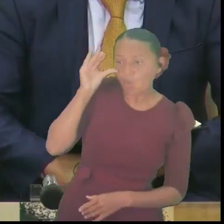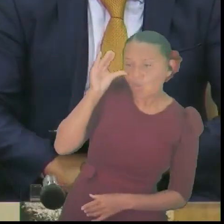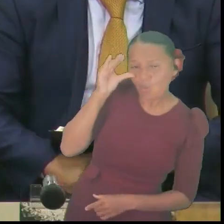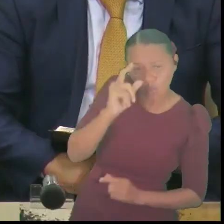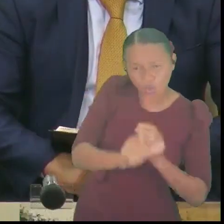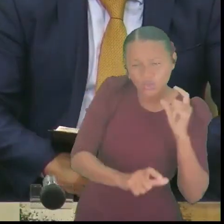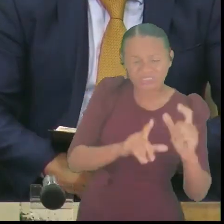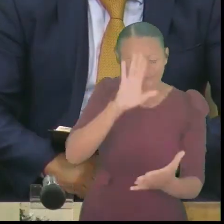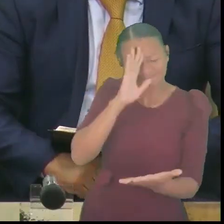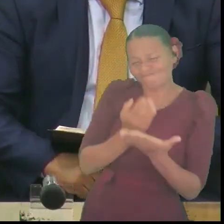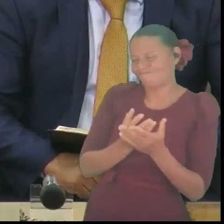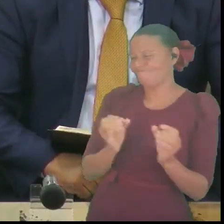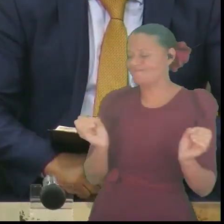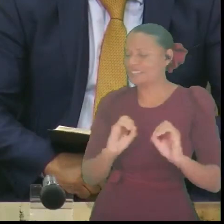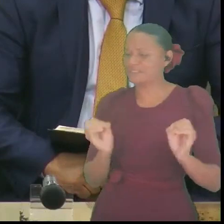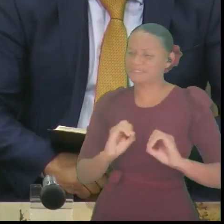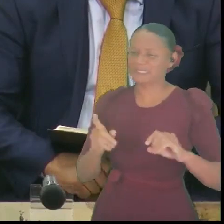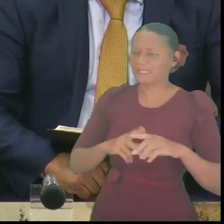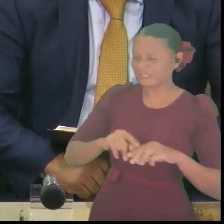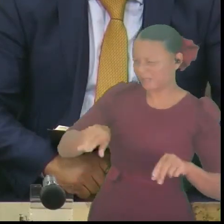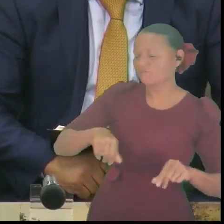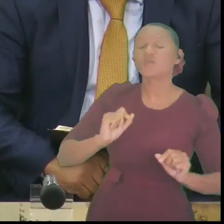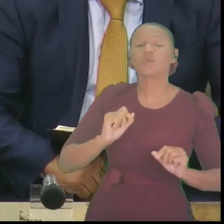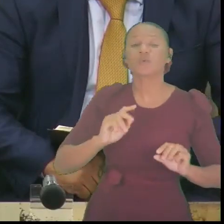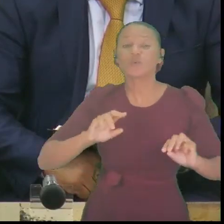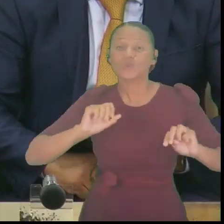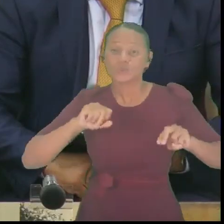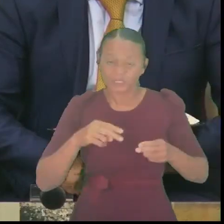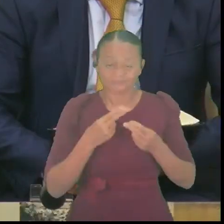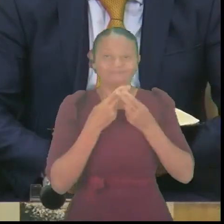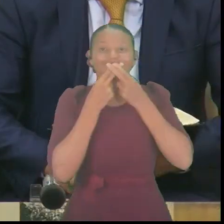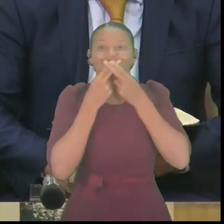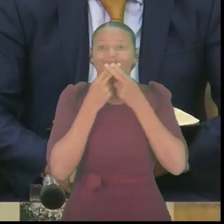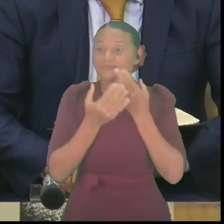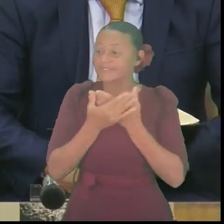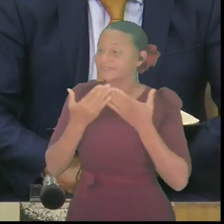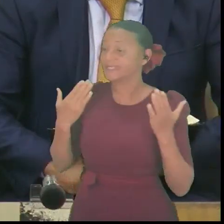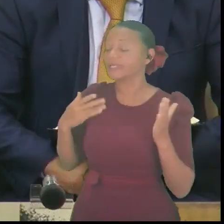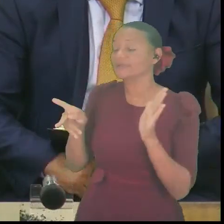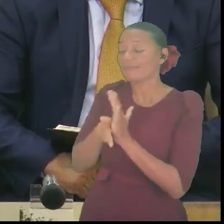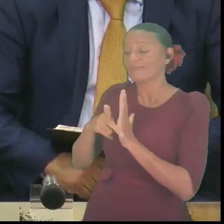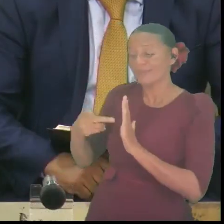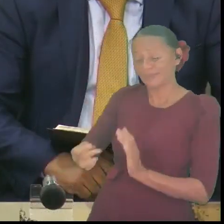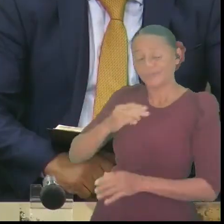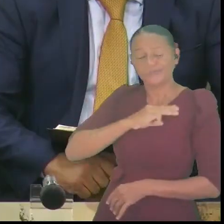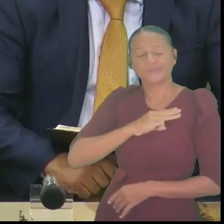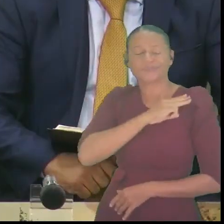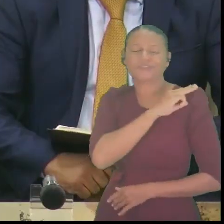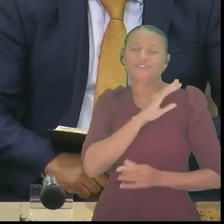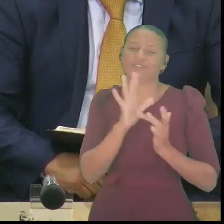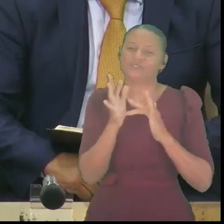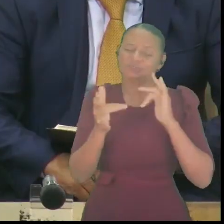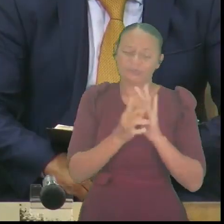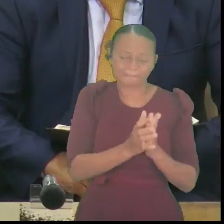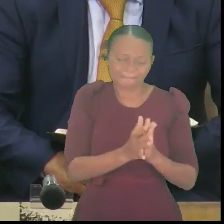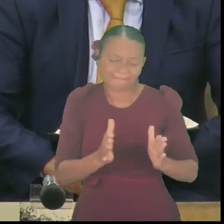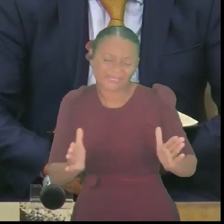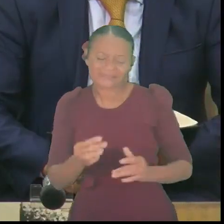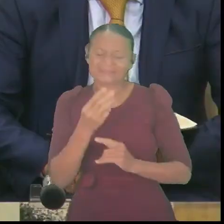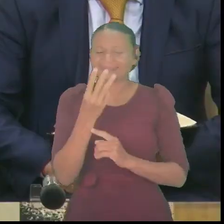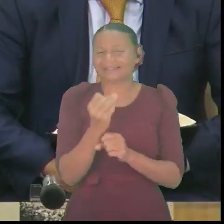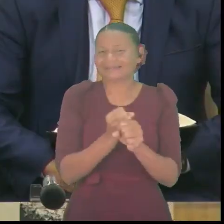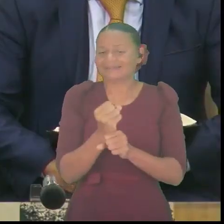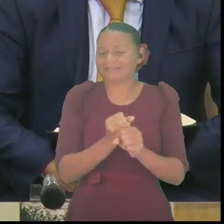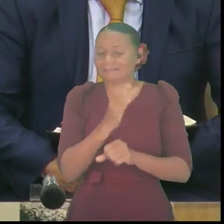que tentavam censurar o ministério de Jesus. E o ministério de Jesus, irmãos, durou aproximadamente 3 anos e meio,